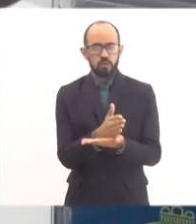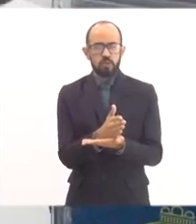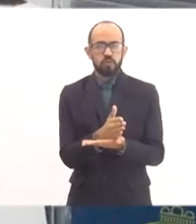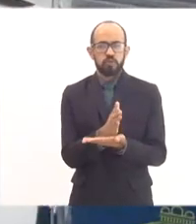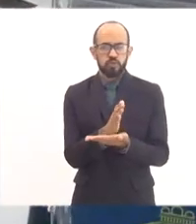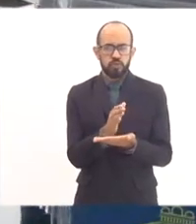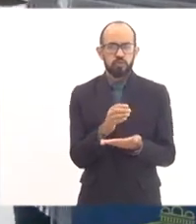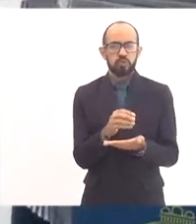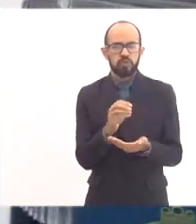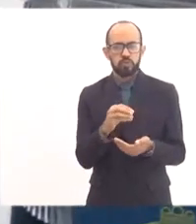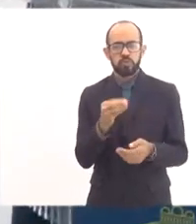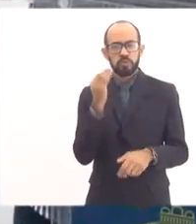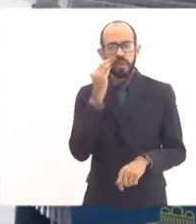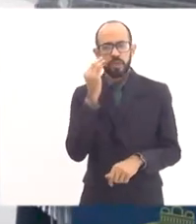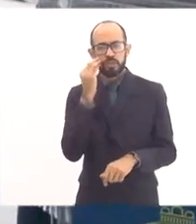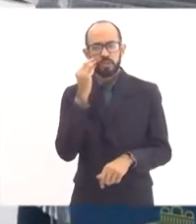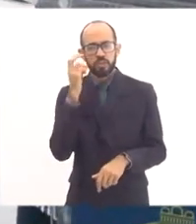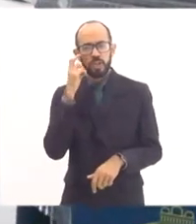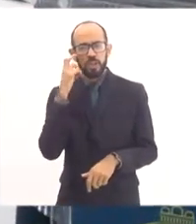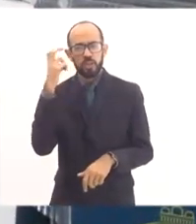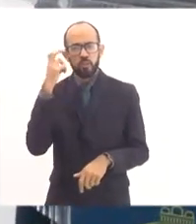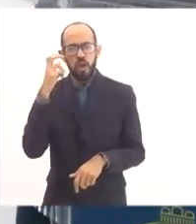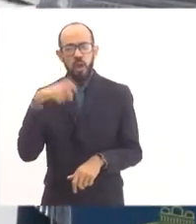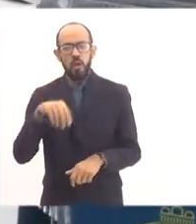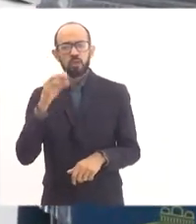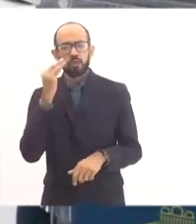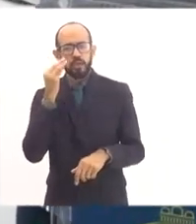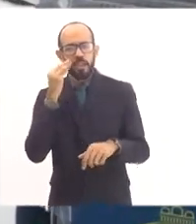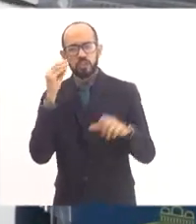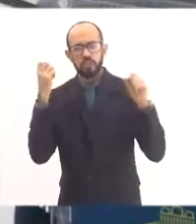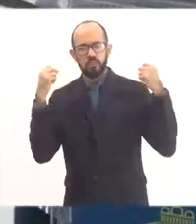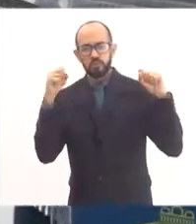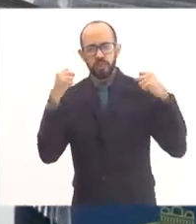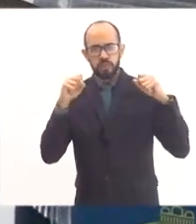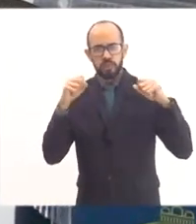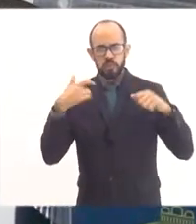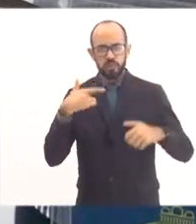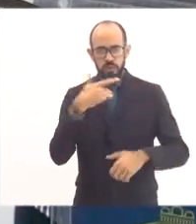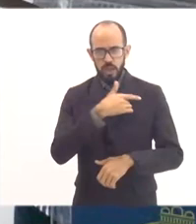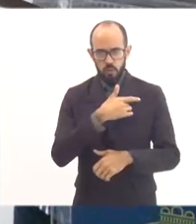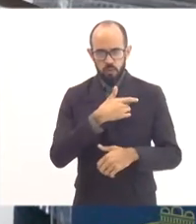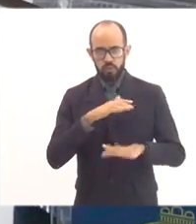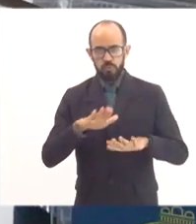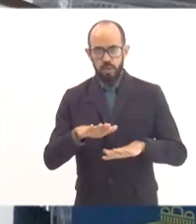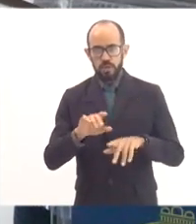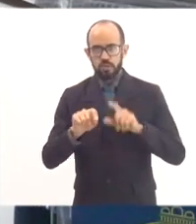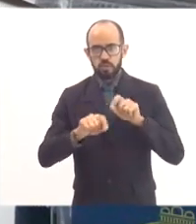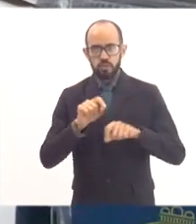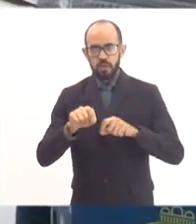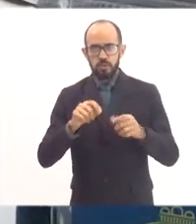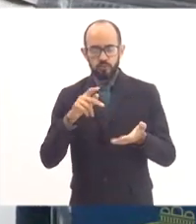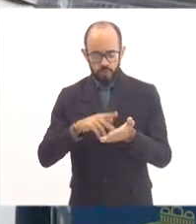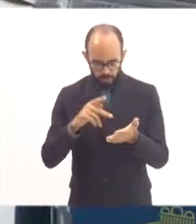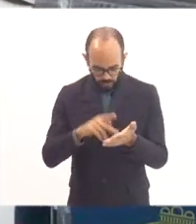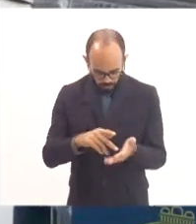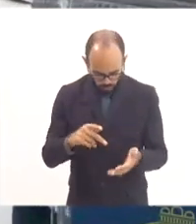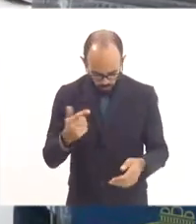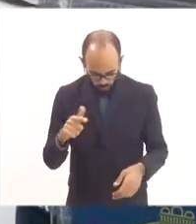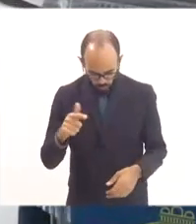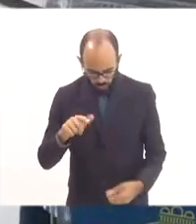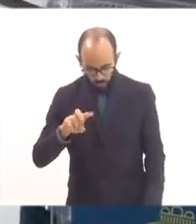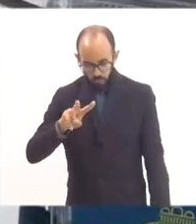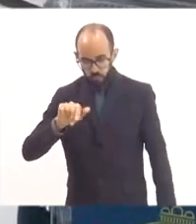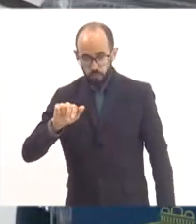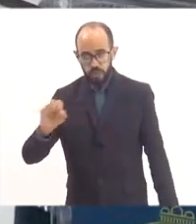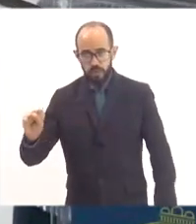exame intelectual, no TAF, no exame documental, no exame de saúde, só que realmente não há vaga